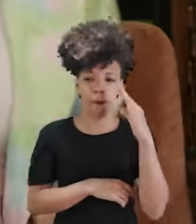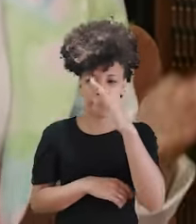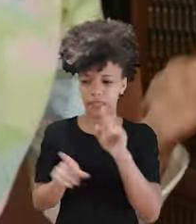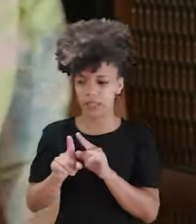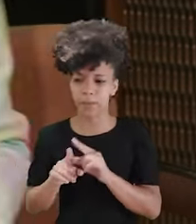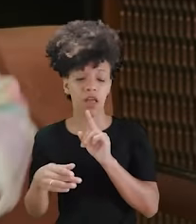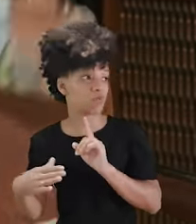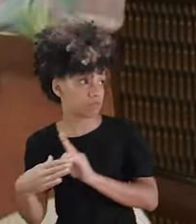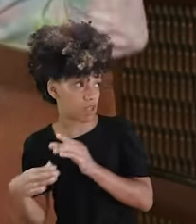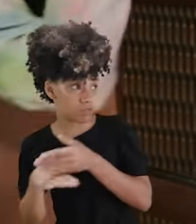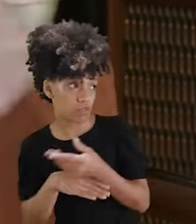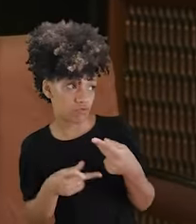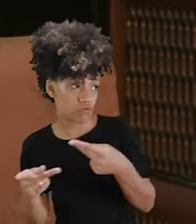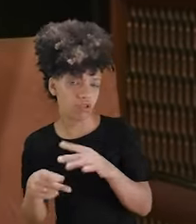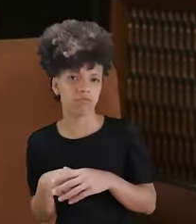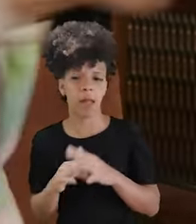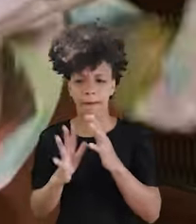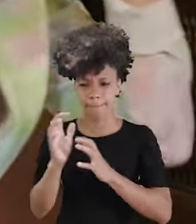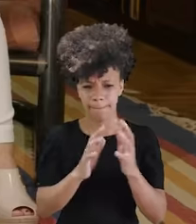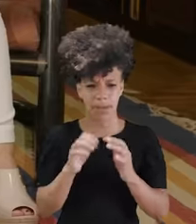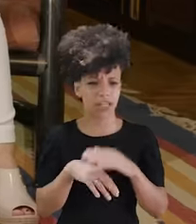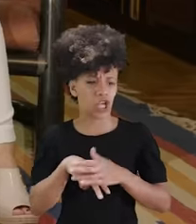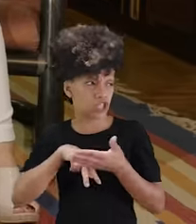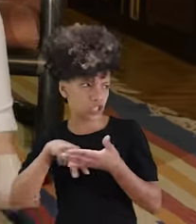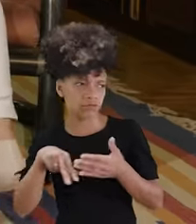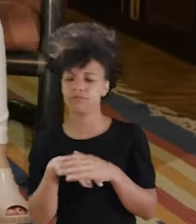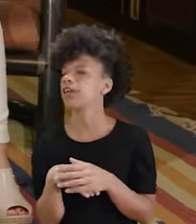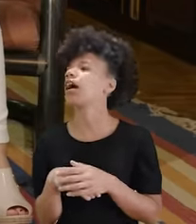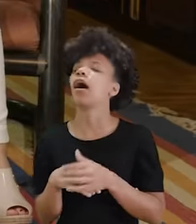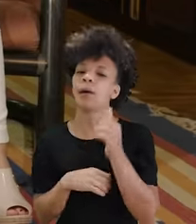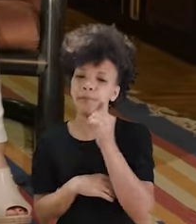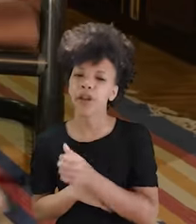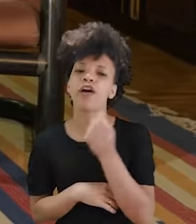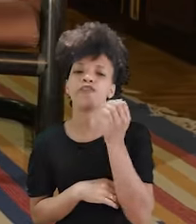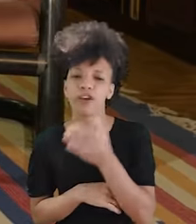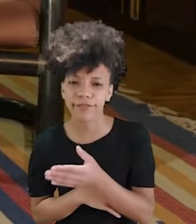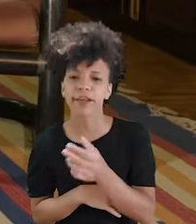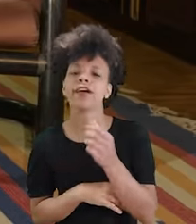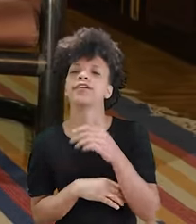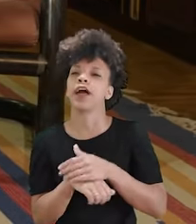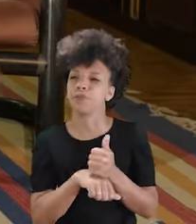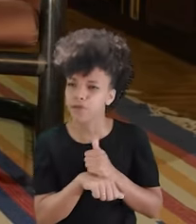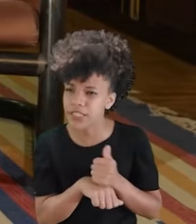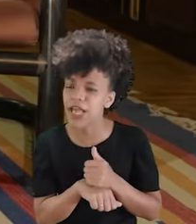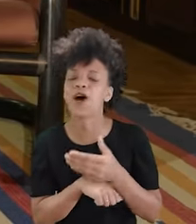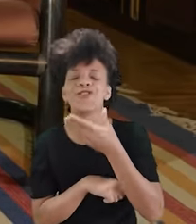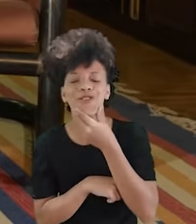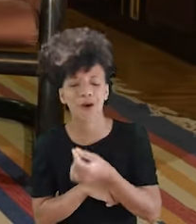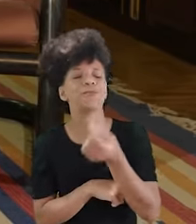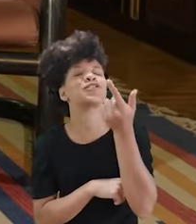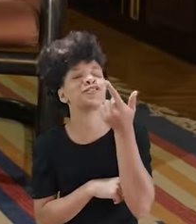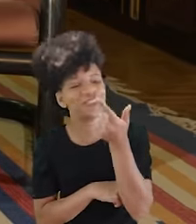ia para piscina de shorts fazer aquelas brigas de namorados relógio de uma mulher a mente de um homem